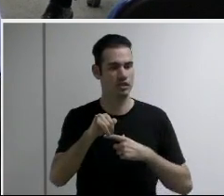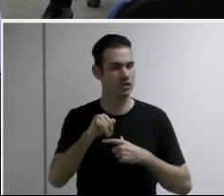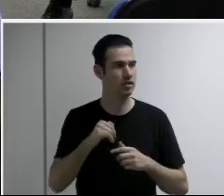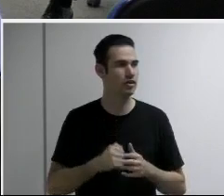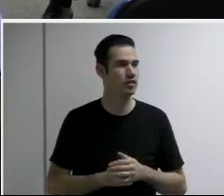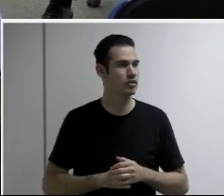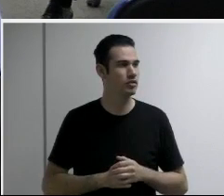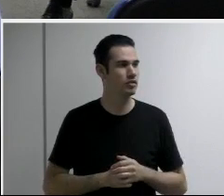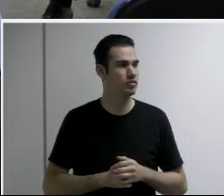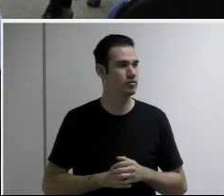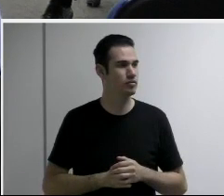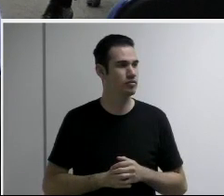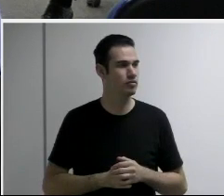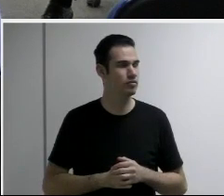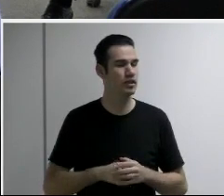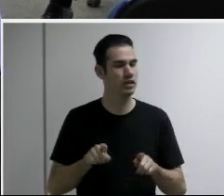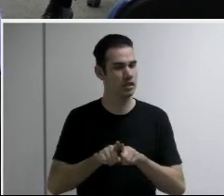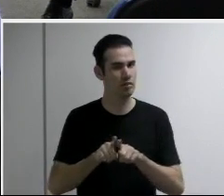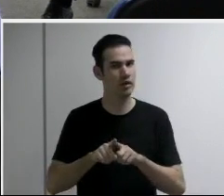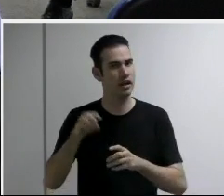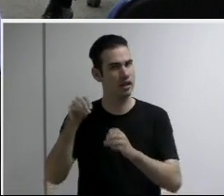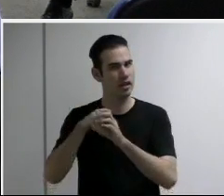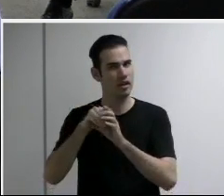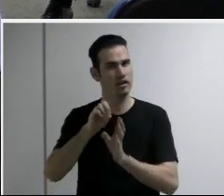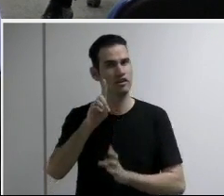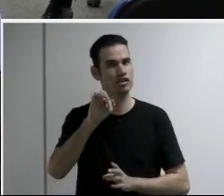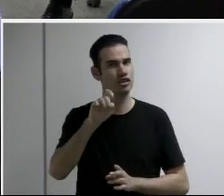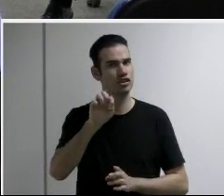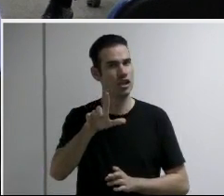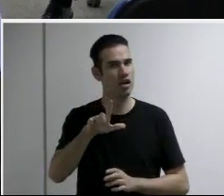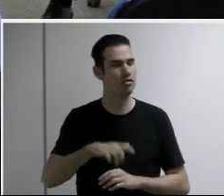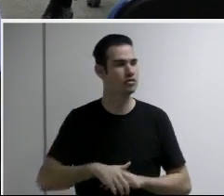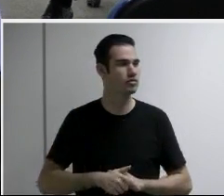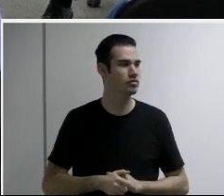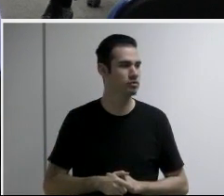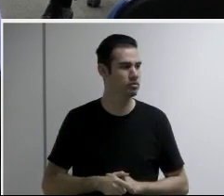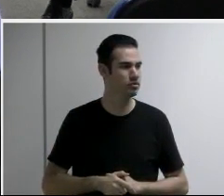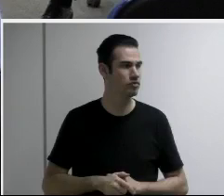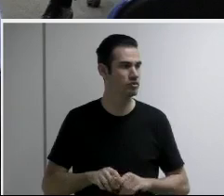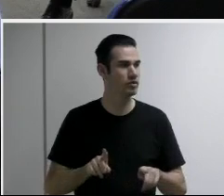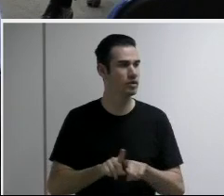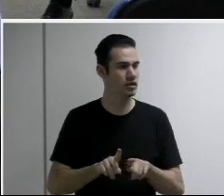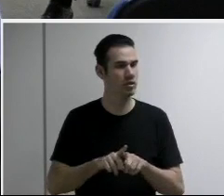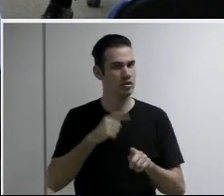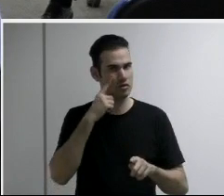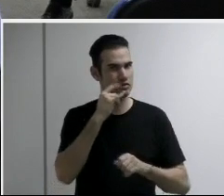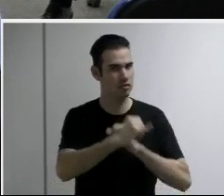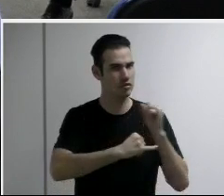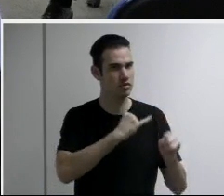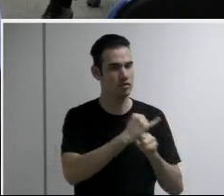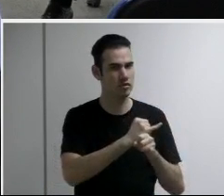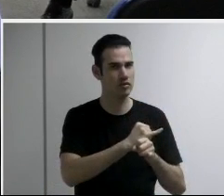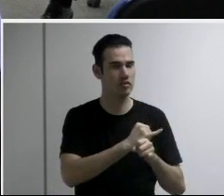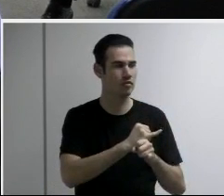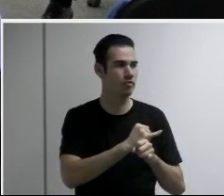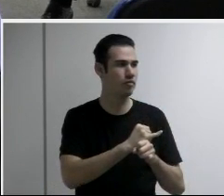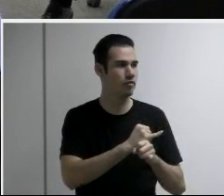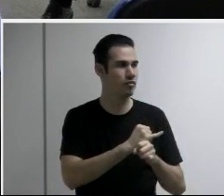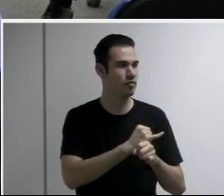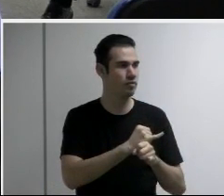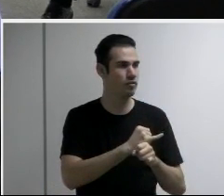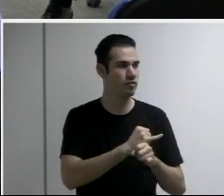né? Inclusive nos meios digitais. Para mim, isso aqui representa a revogação tácita do que está no marco civil da internet, artigo 7 e demais, porque senão seria